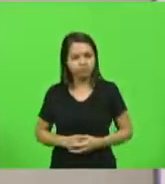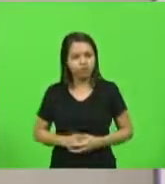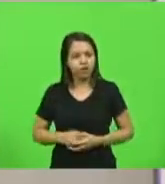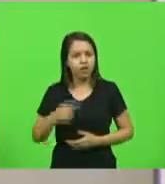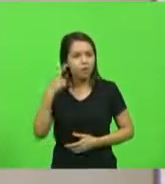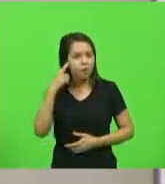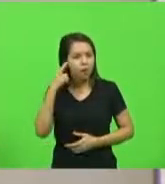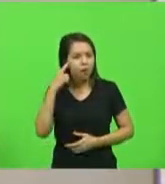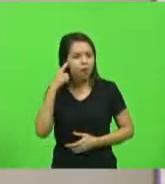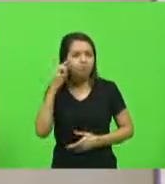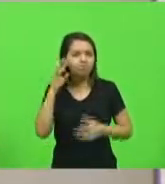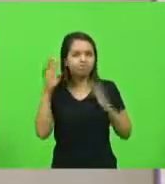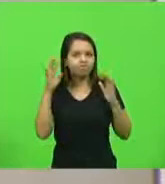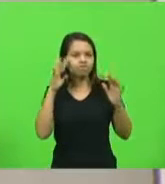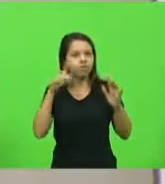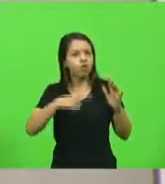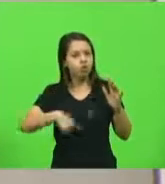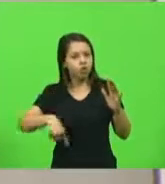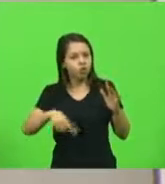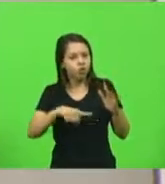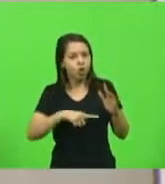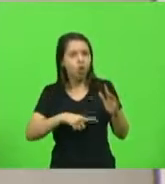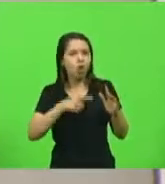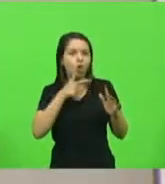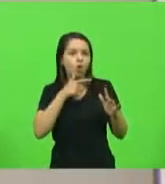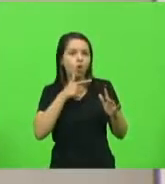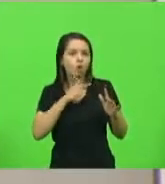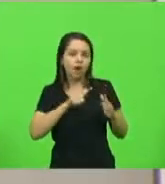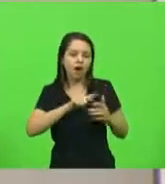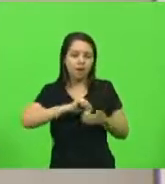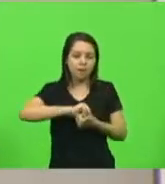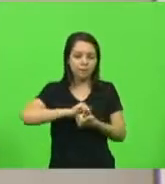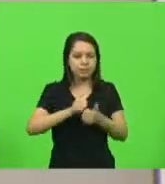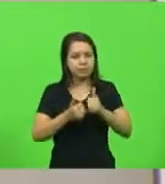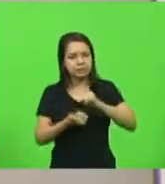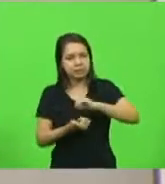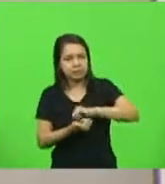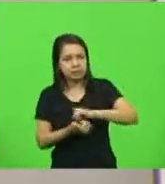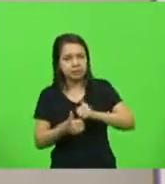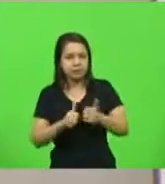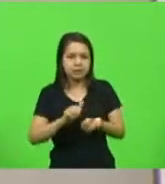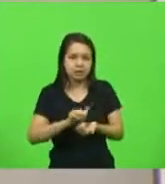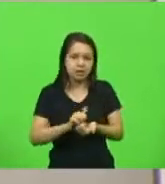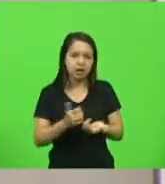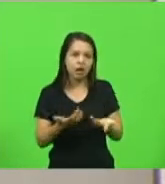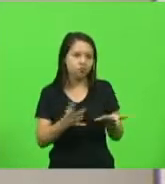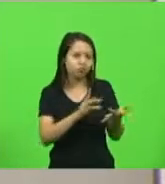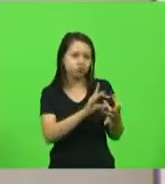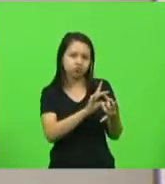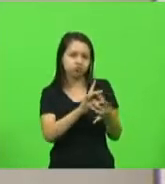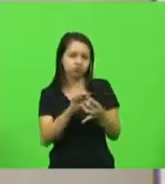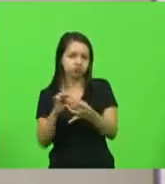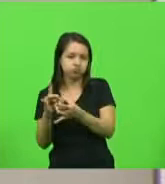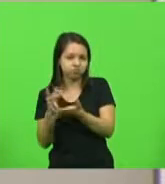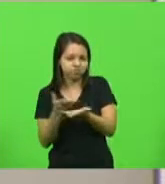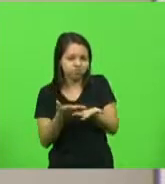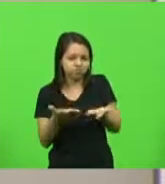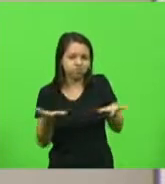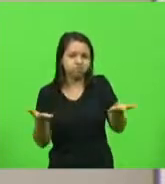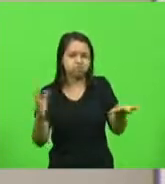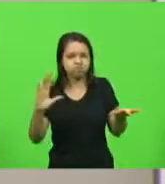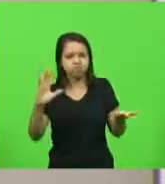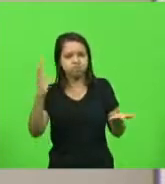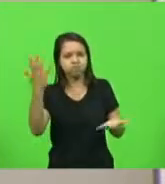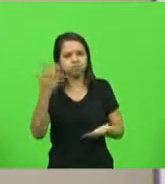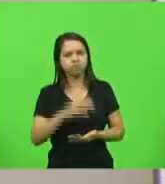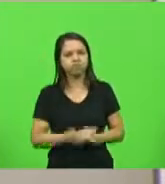pensamento, todos nós tivemos que buscar as nossas adaptações dentro de todo este contexto. E fico muito feliz quando